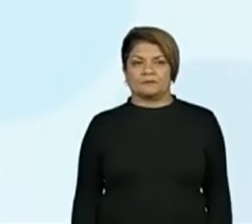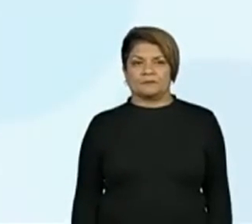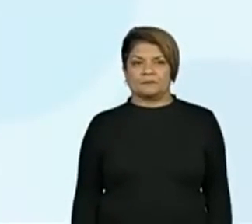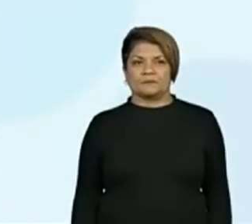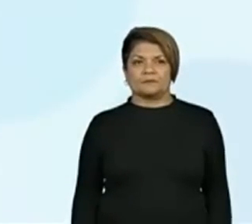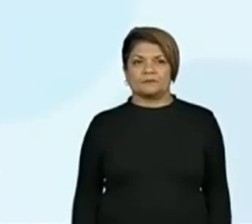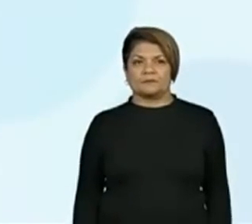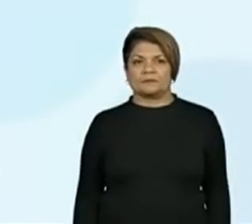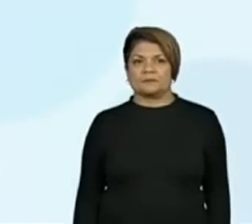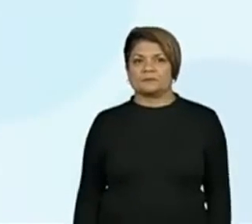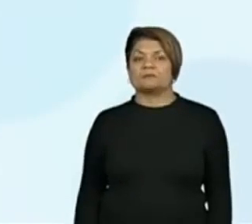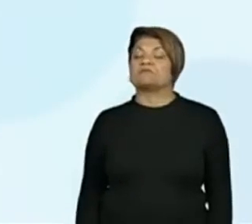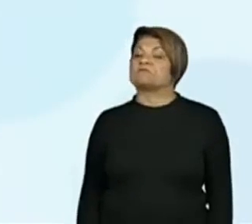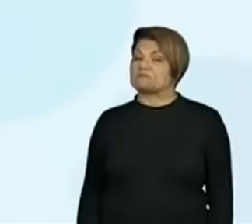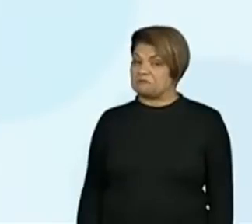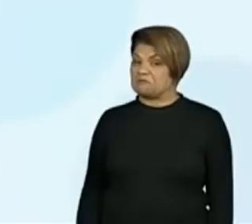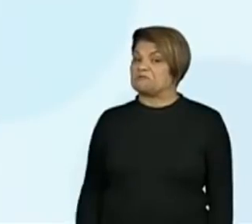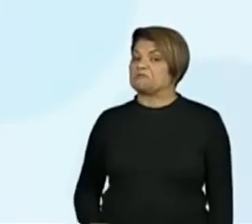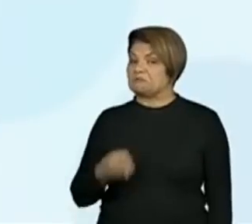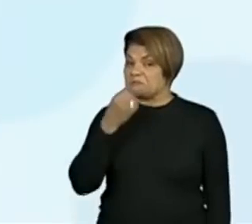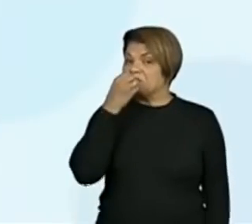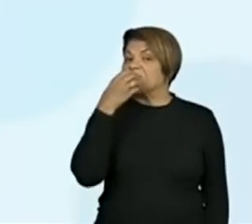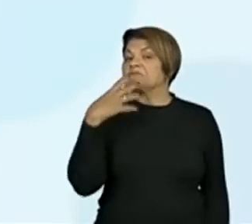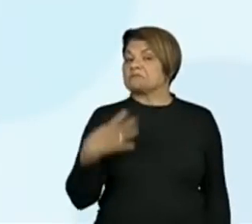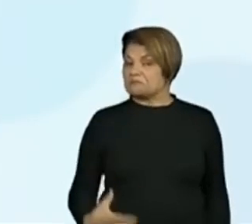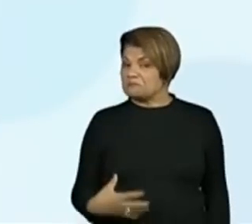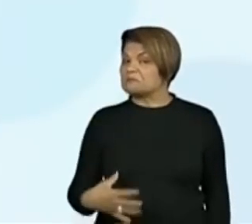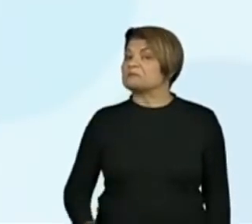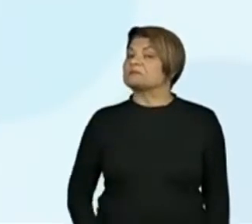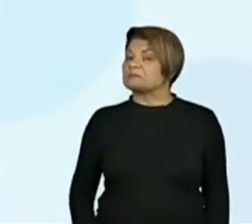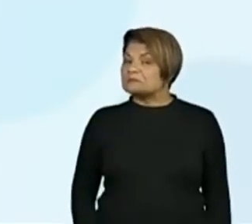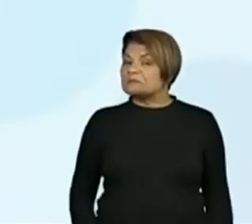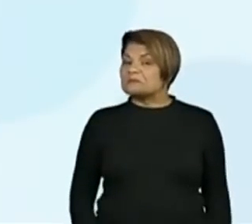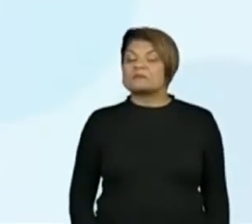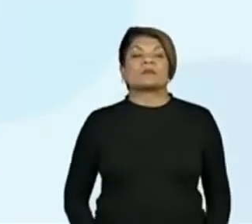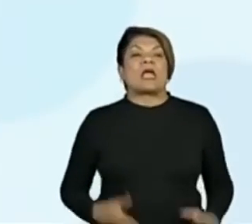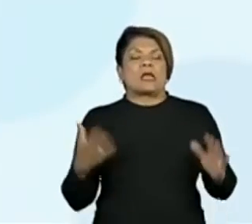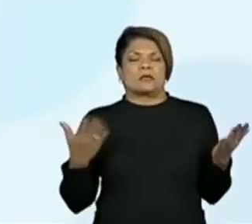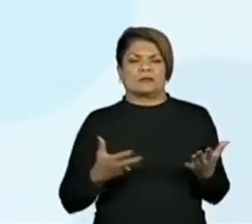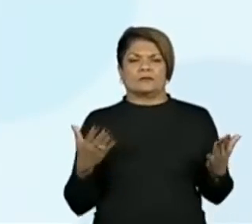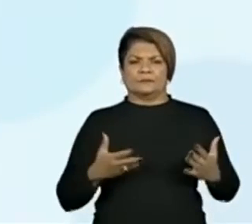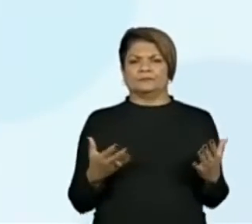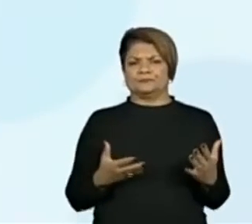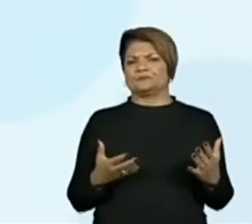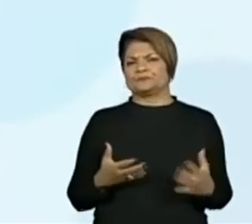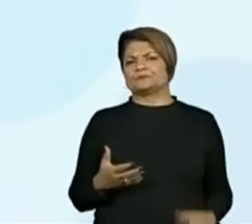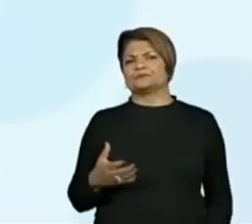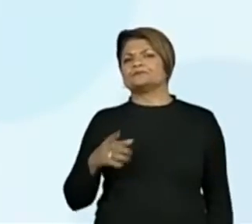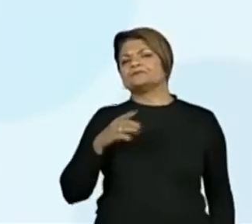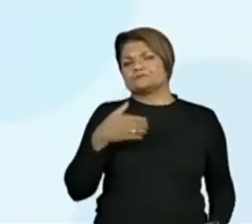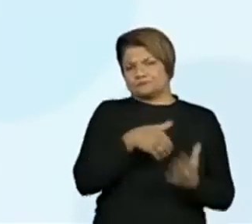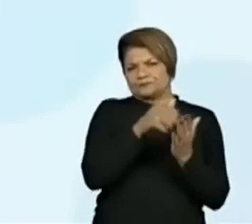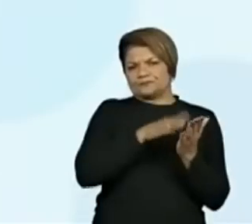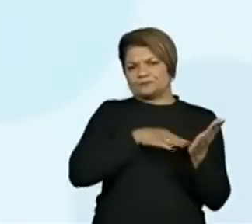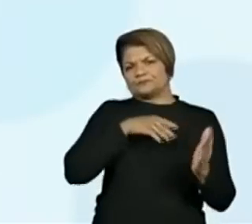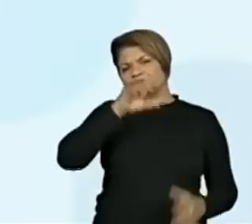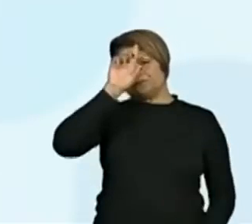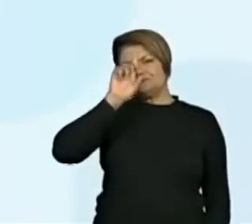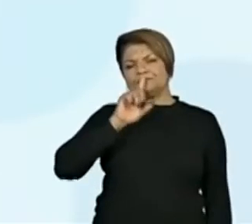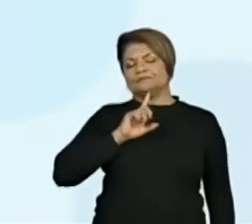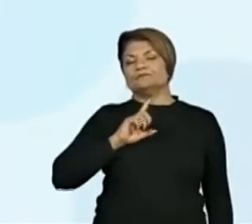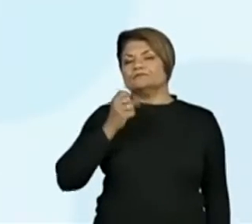Olha lá. Muito bem, terceiro ano. É isso aí. Agora eu quero o segundo número, pintado em amarelo, que